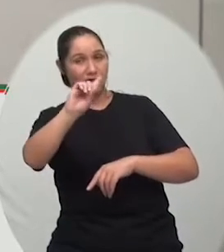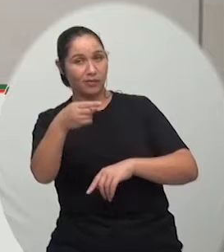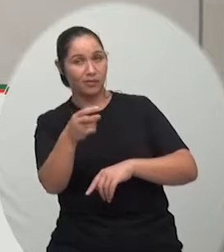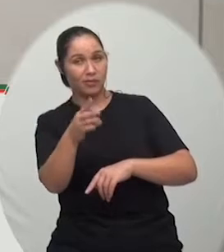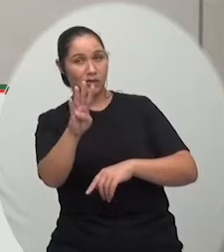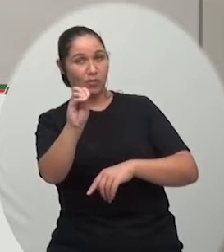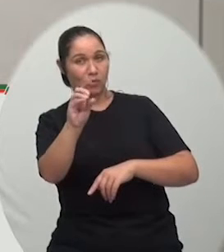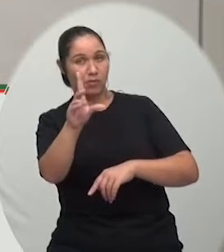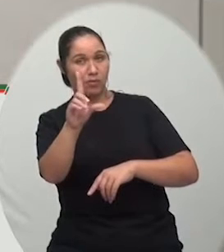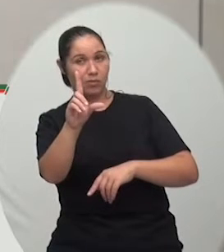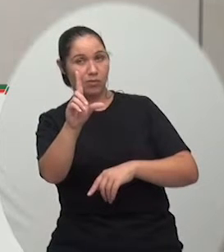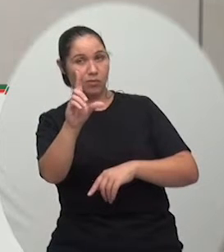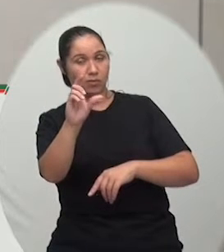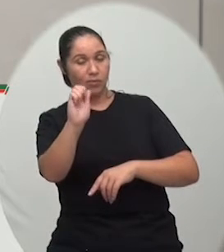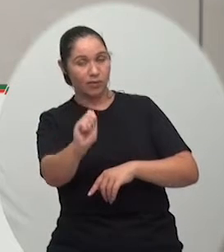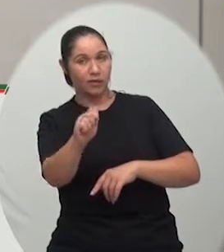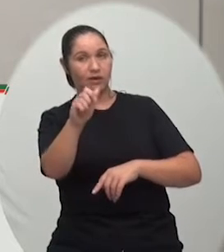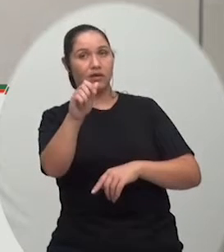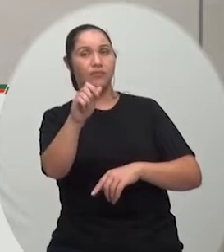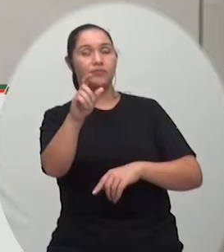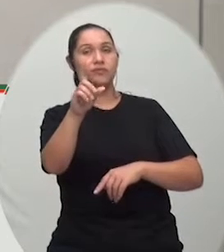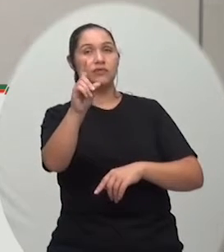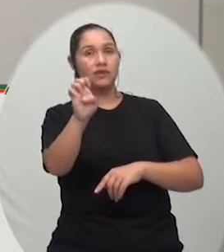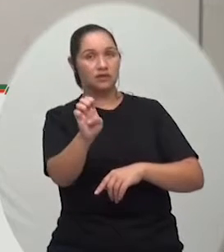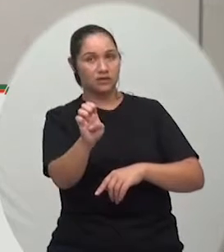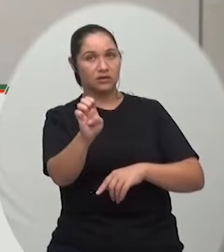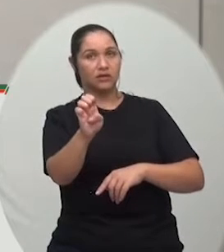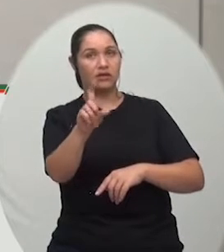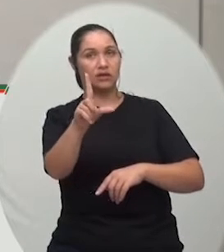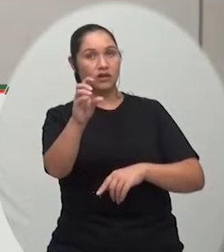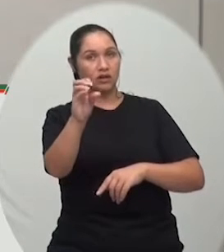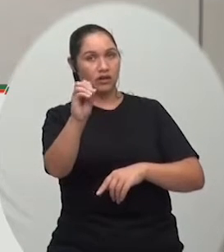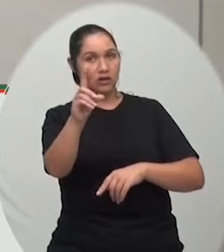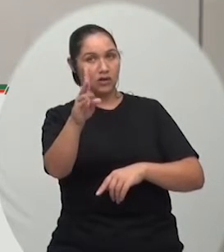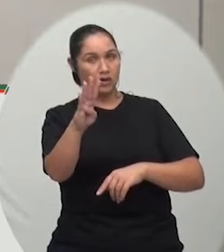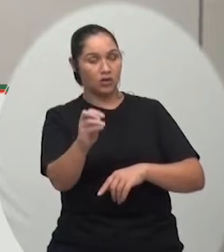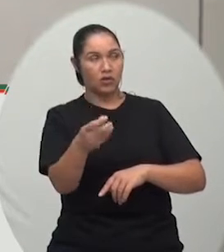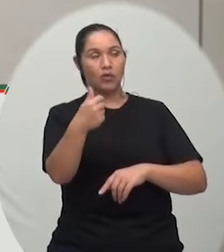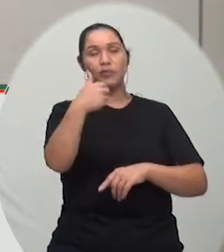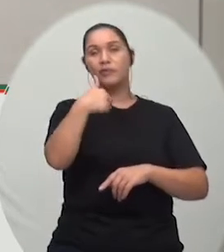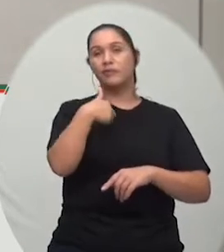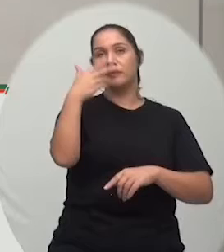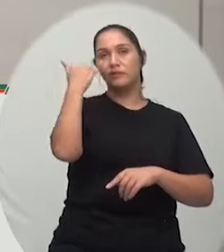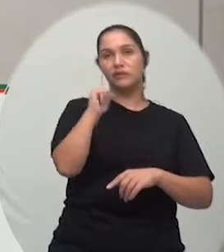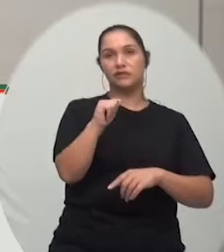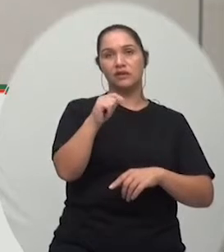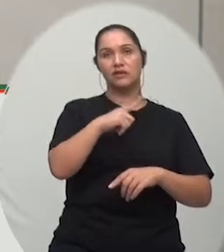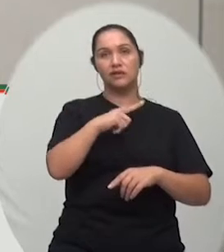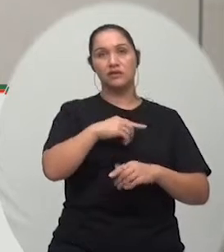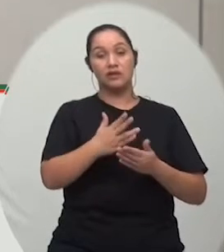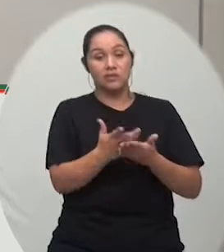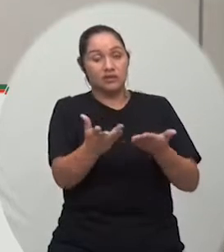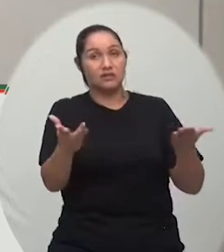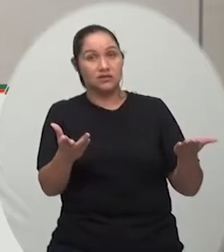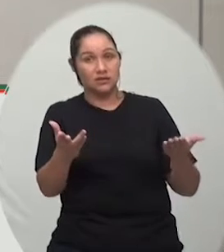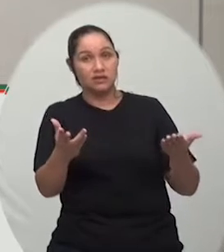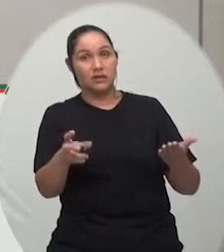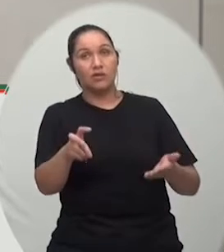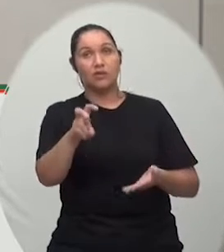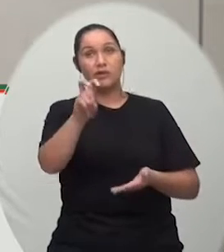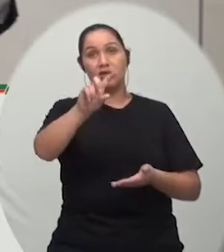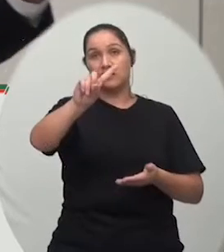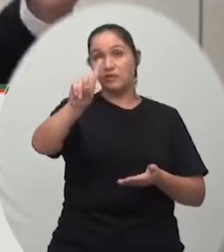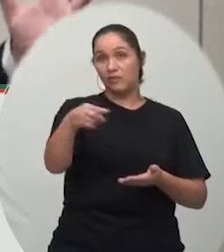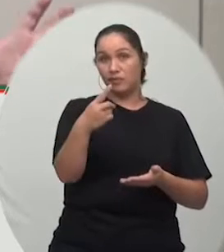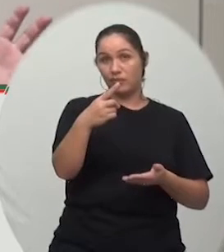cidade. Certo, eu até verifiquei no Diário Oficial algumas coisas, tem uma licitação saindo para limpeza de 5 mil bocas de lobo, ou seja, 5 mil bocas de